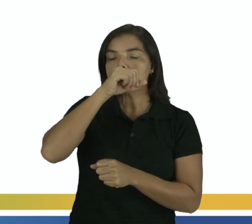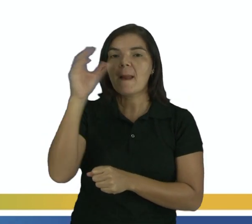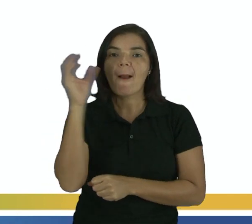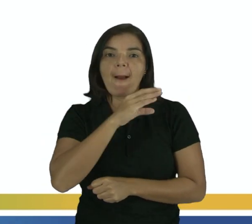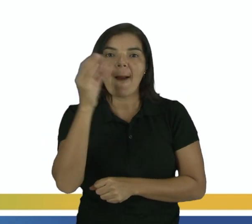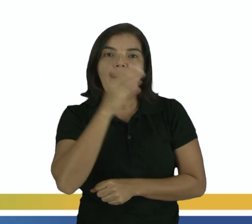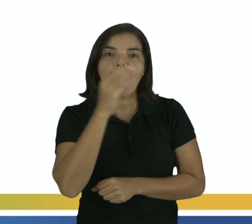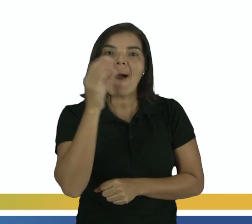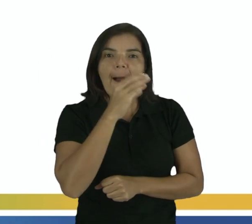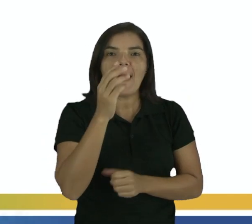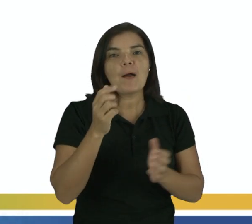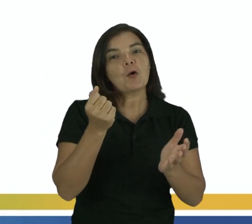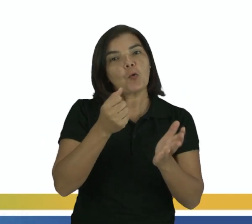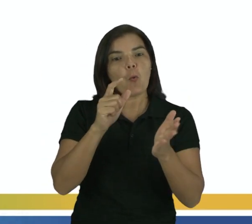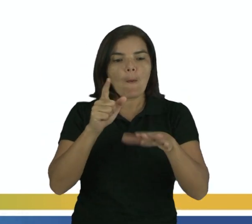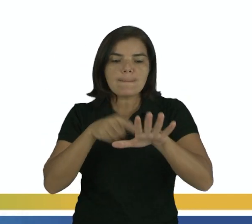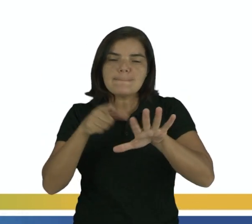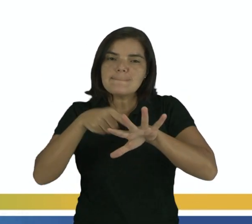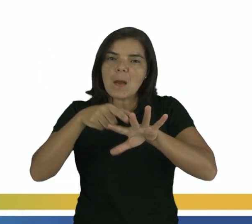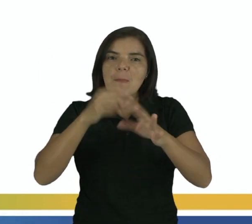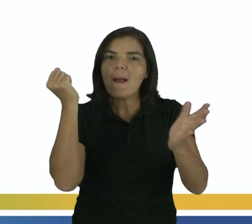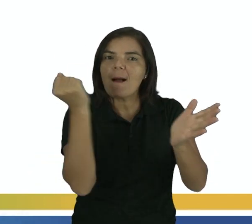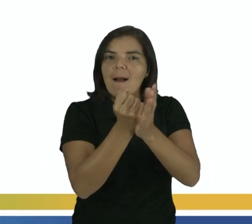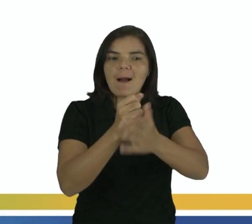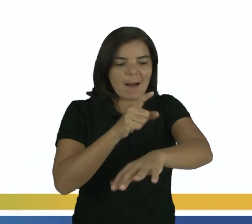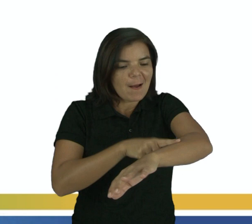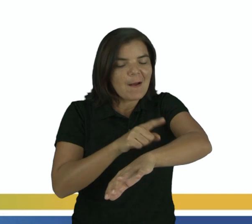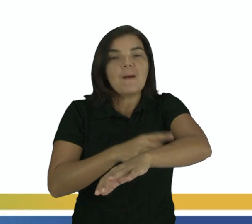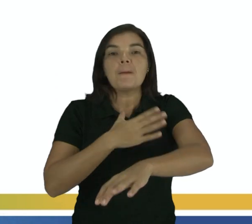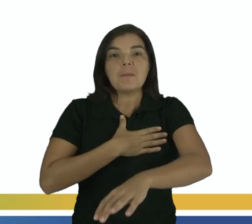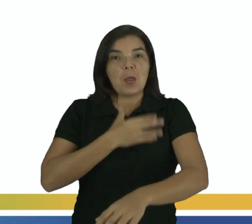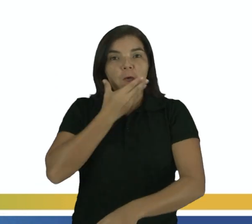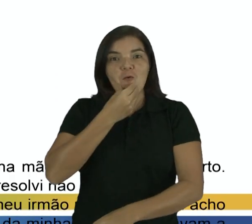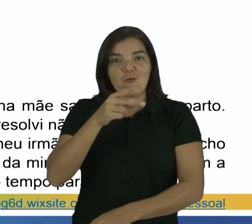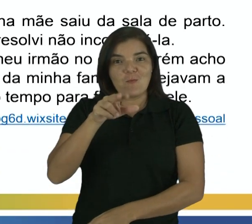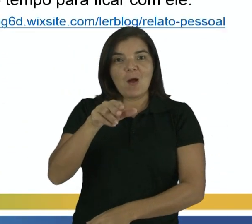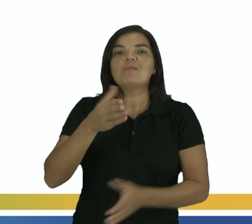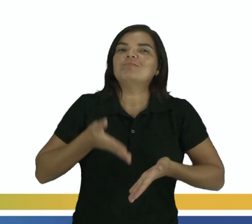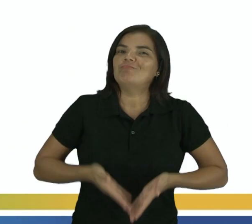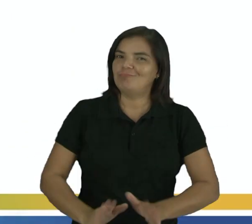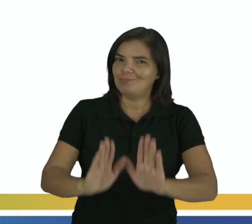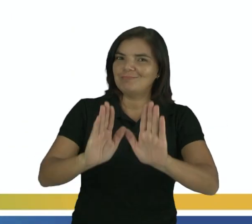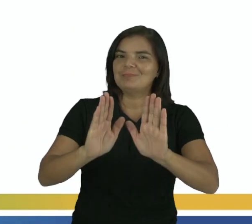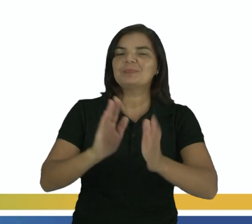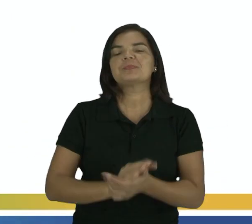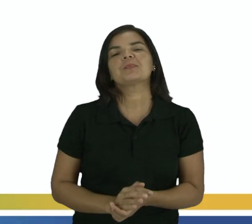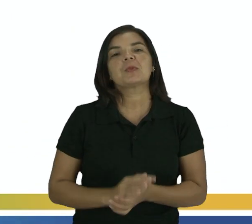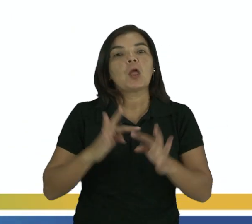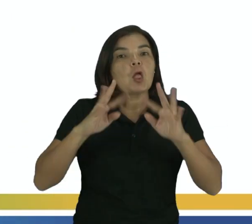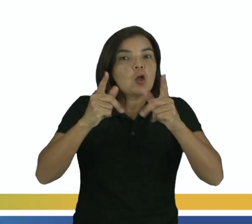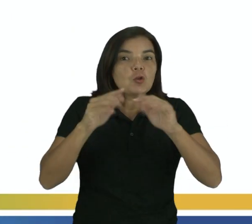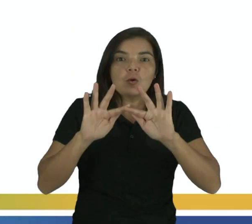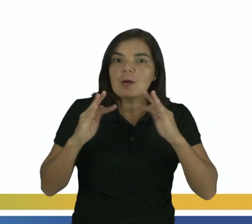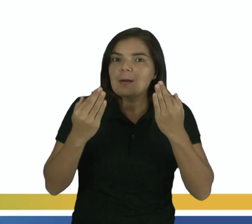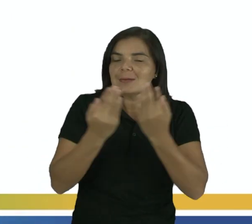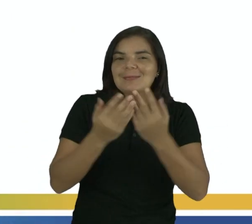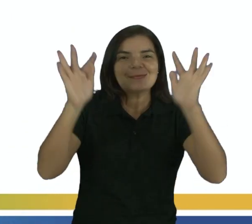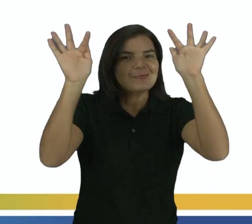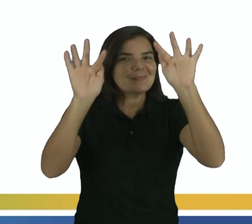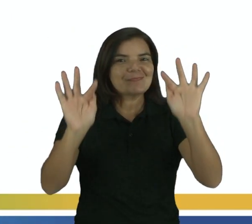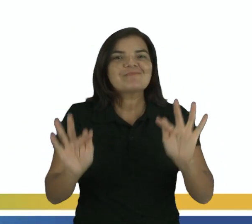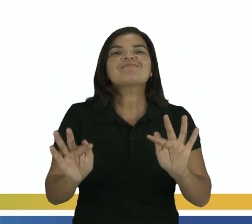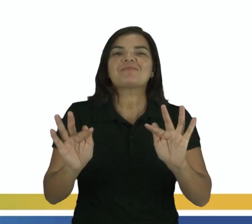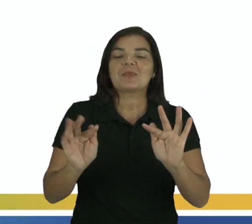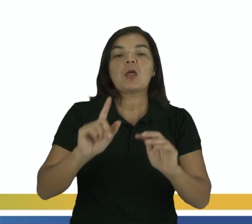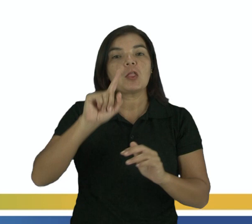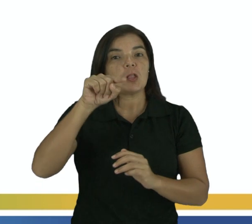correndo com o pezinho carimbado em seu braço. Meu irmão havia nascido. Toda a família estava super feliz.